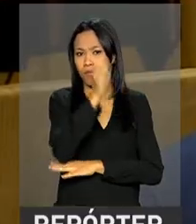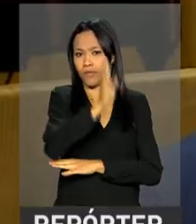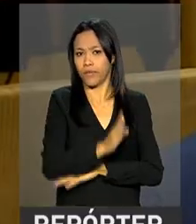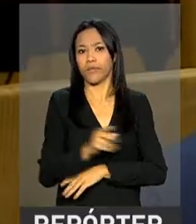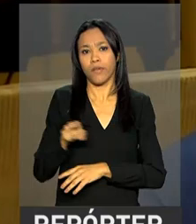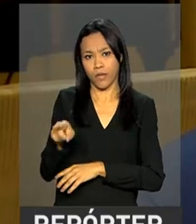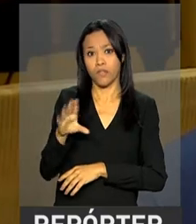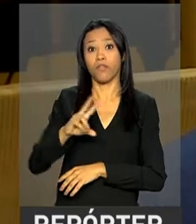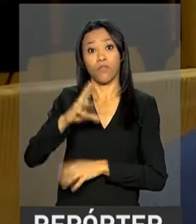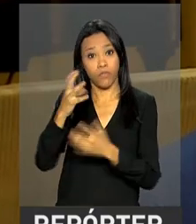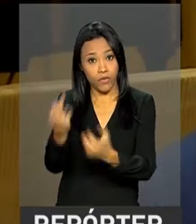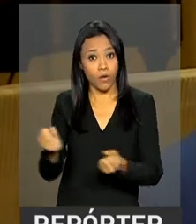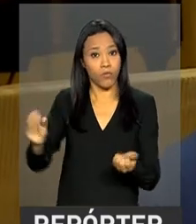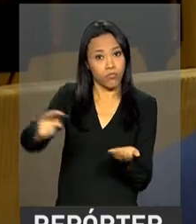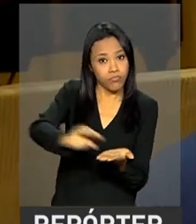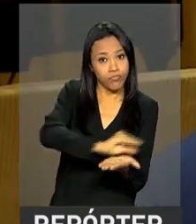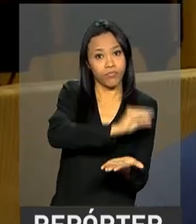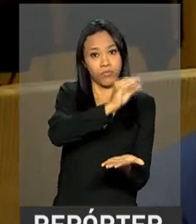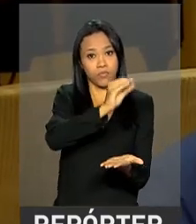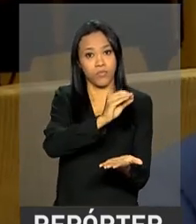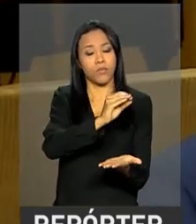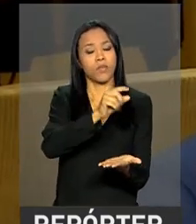vão investir numa rota